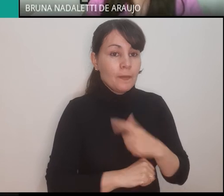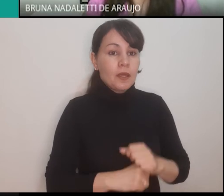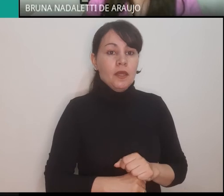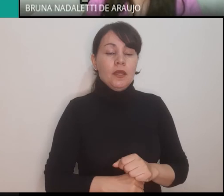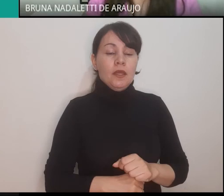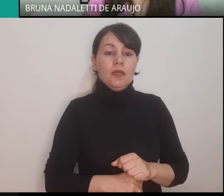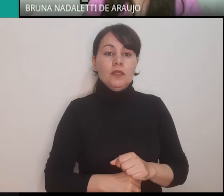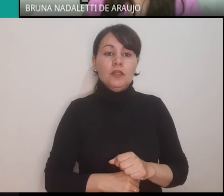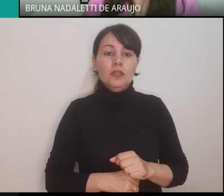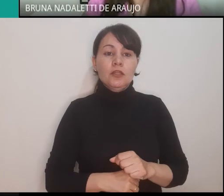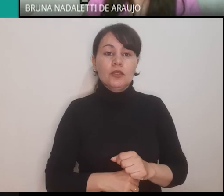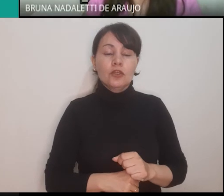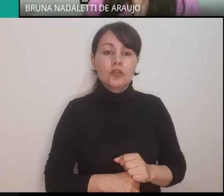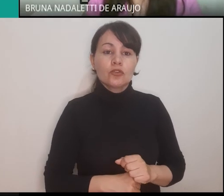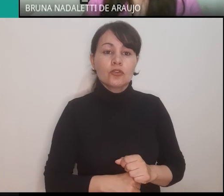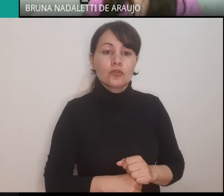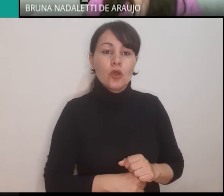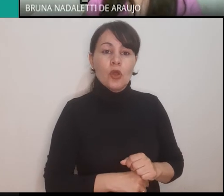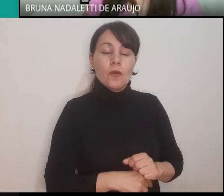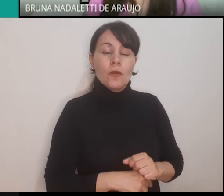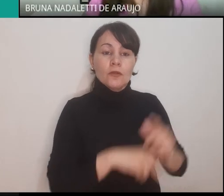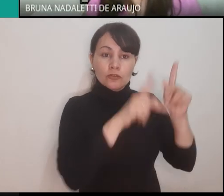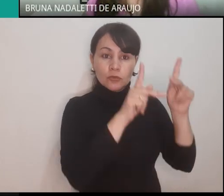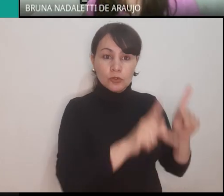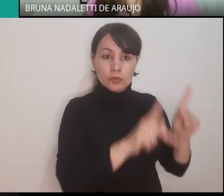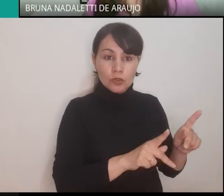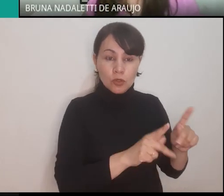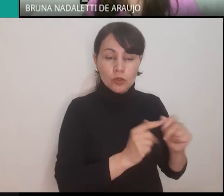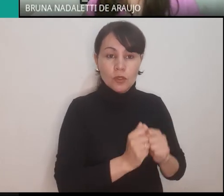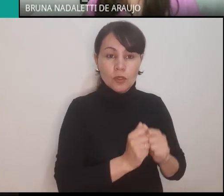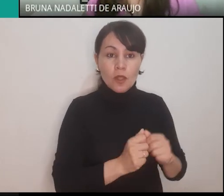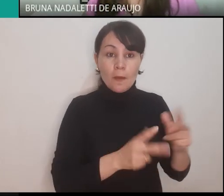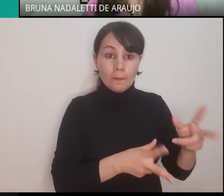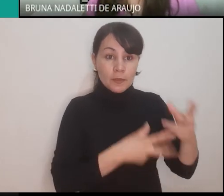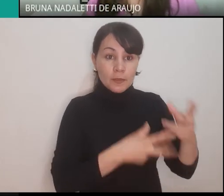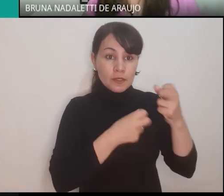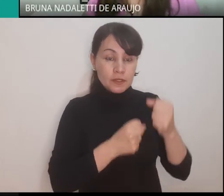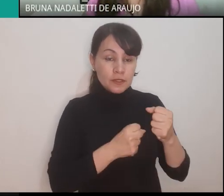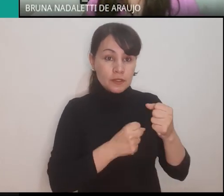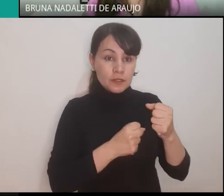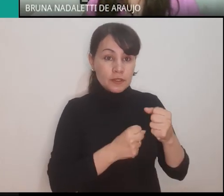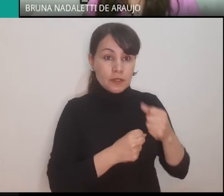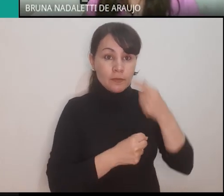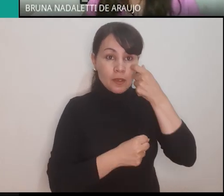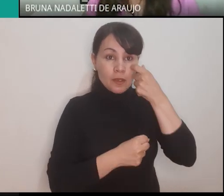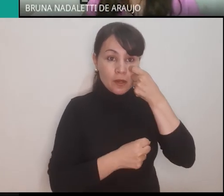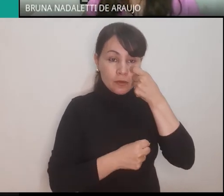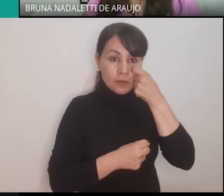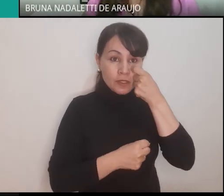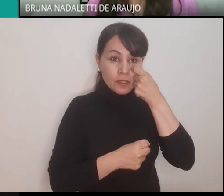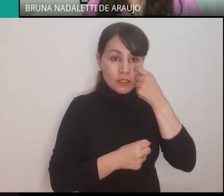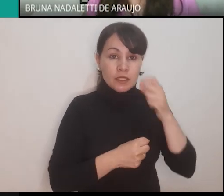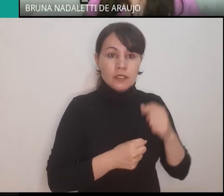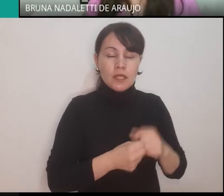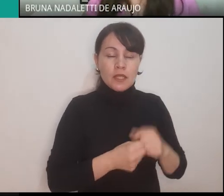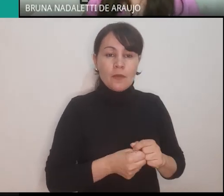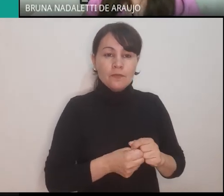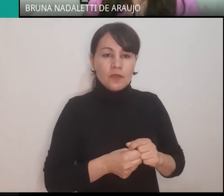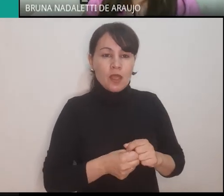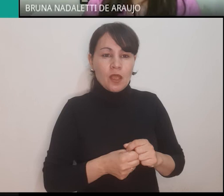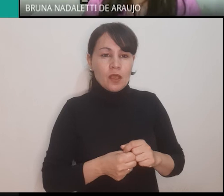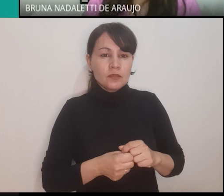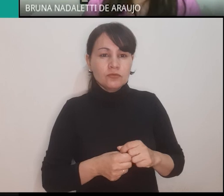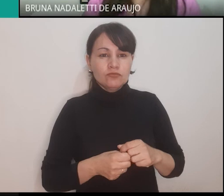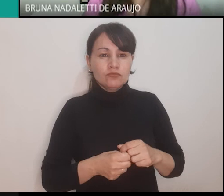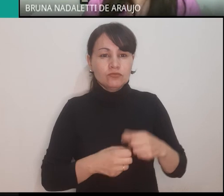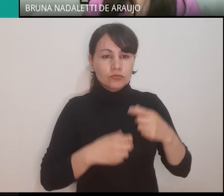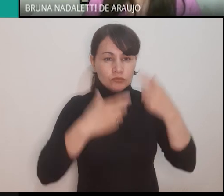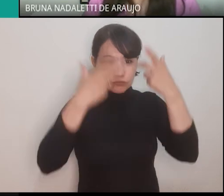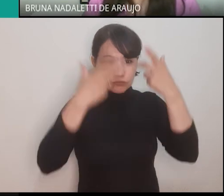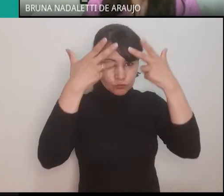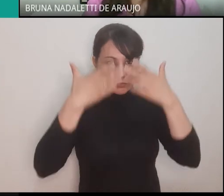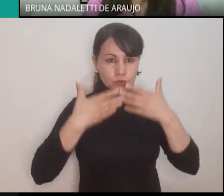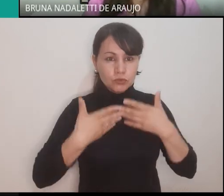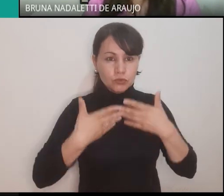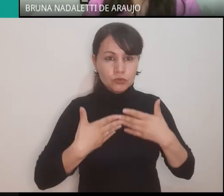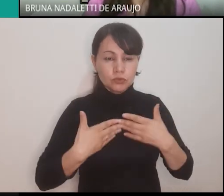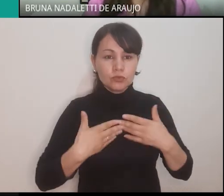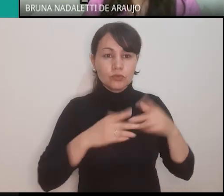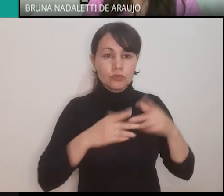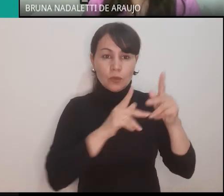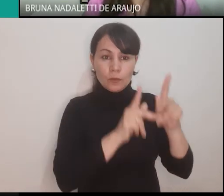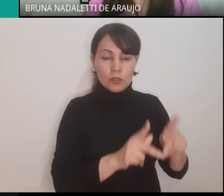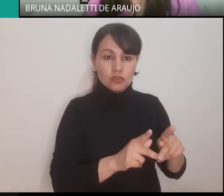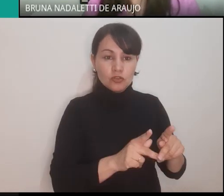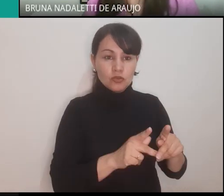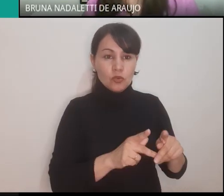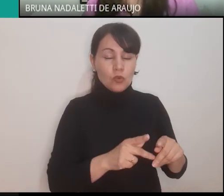administração de hemocomponentes. Observar presença de sinais flogísticos diariamente, várias vezes